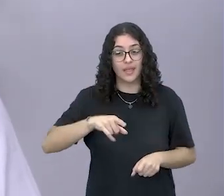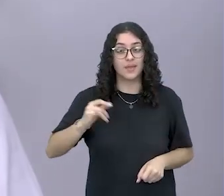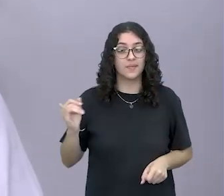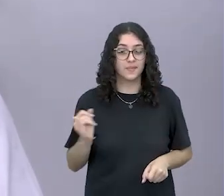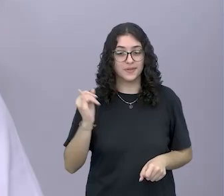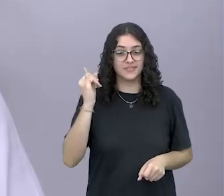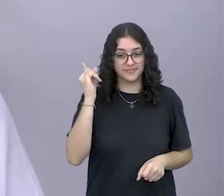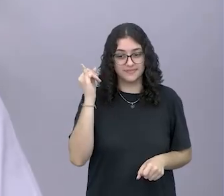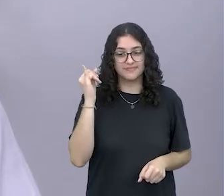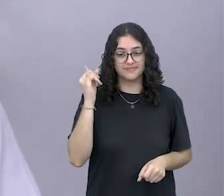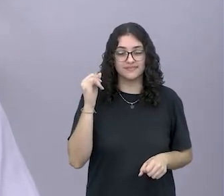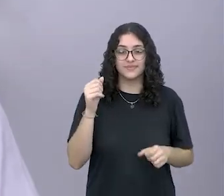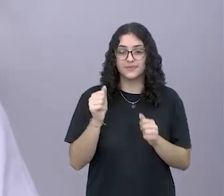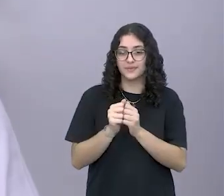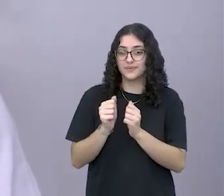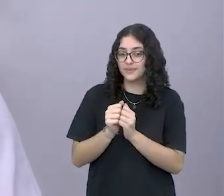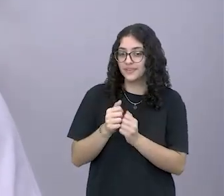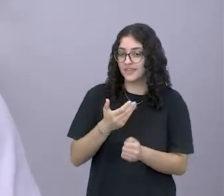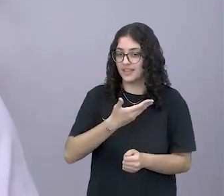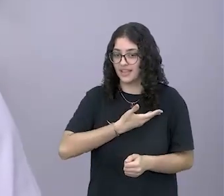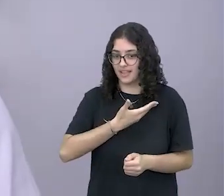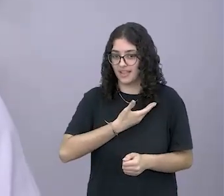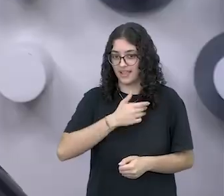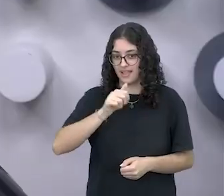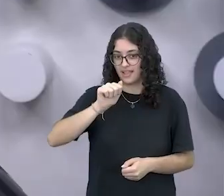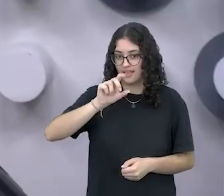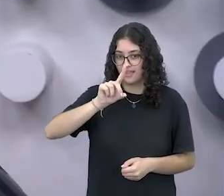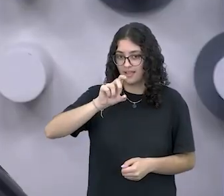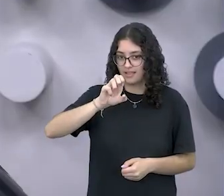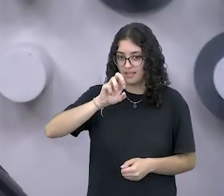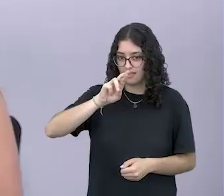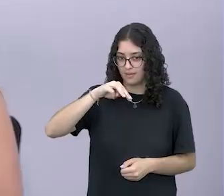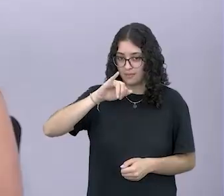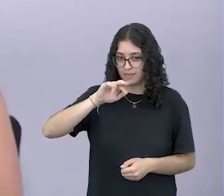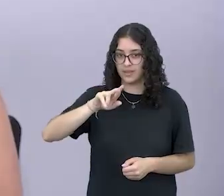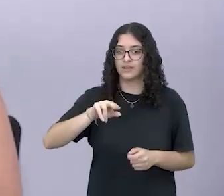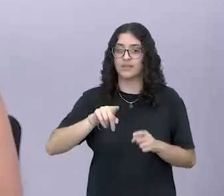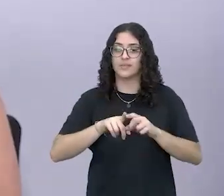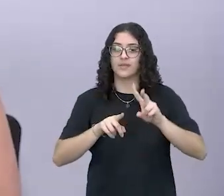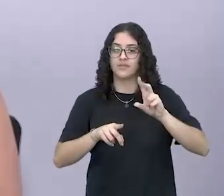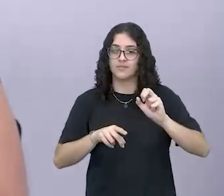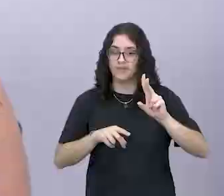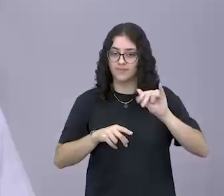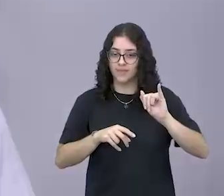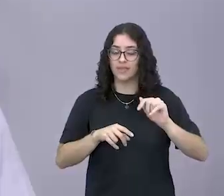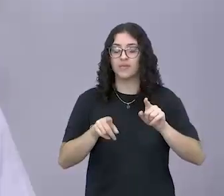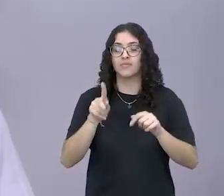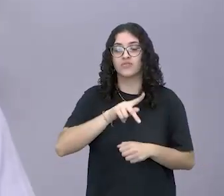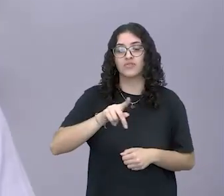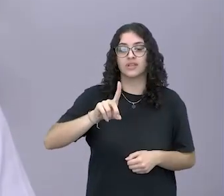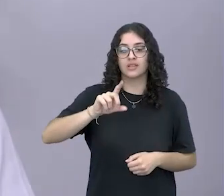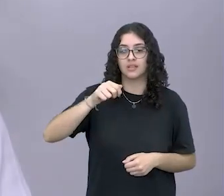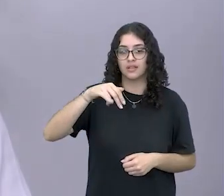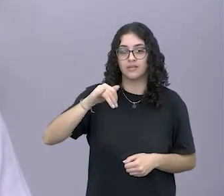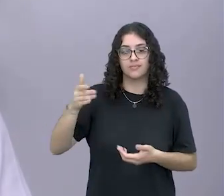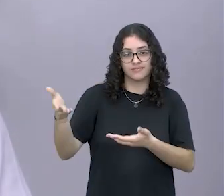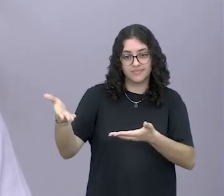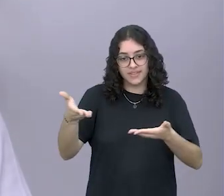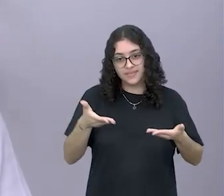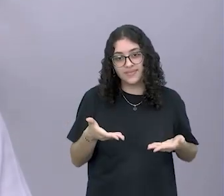relevante com os meus amigos aqui, Ademir, Vivi e professora Tânia. Sejam muito